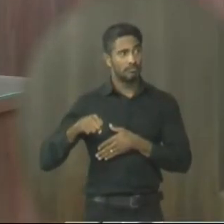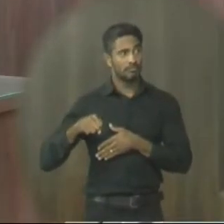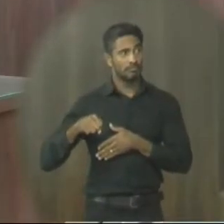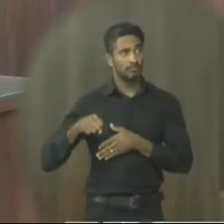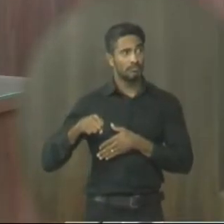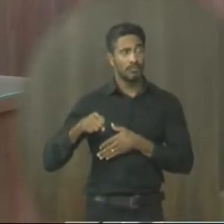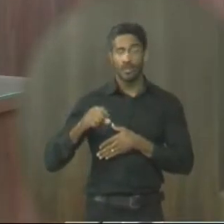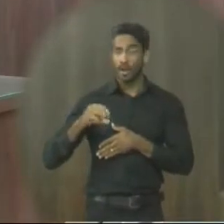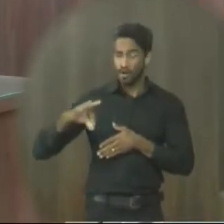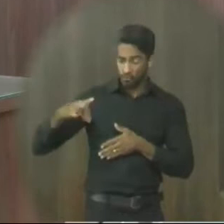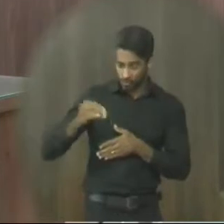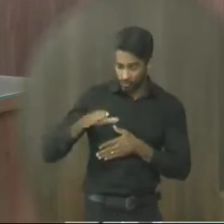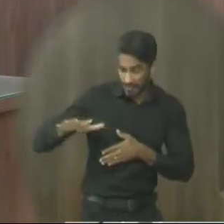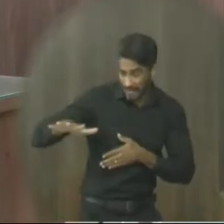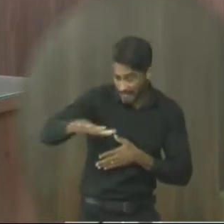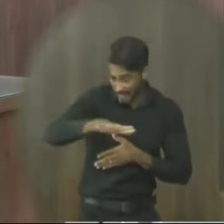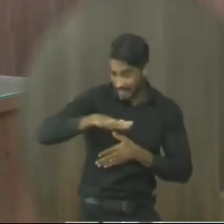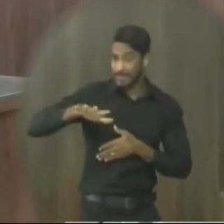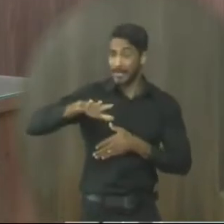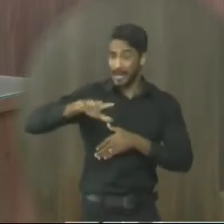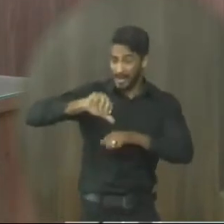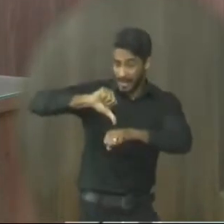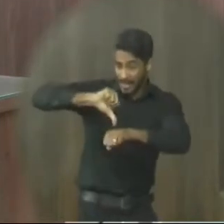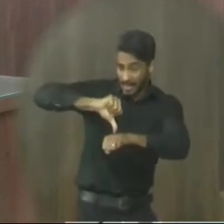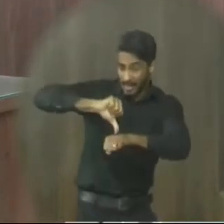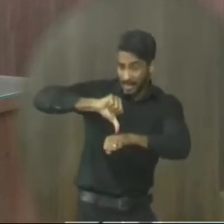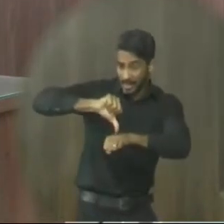toda essa área que está dentro do perímetro urbano da cidade,